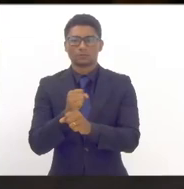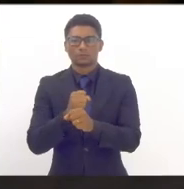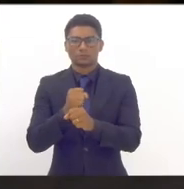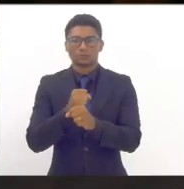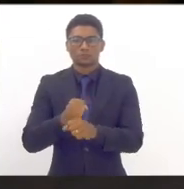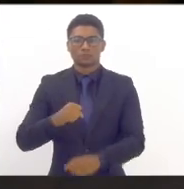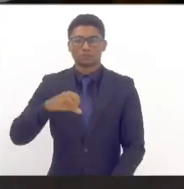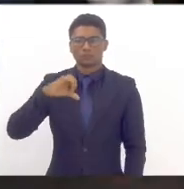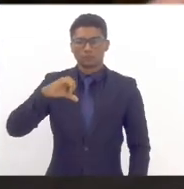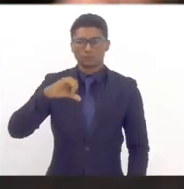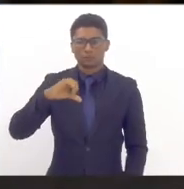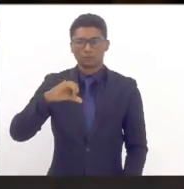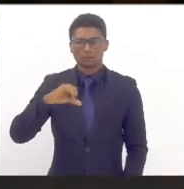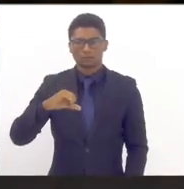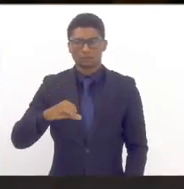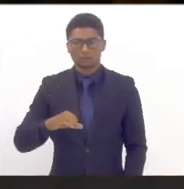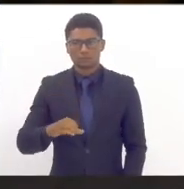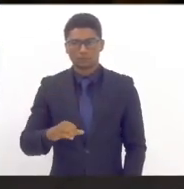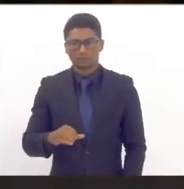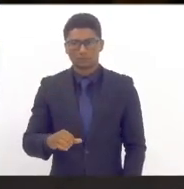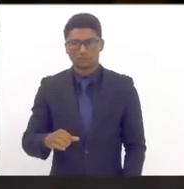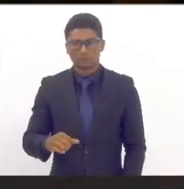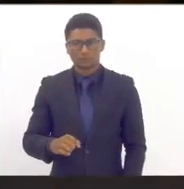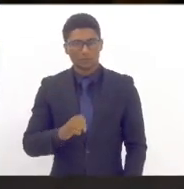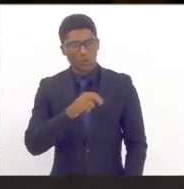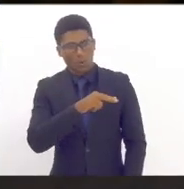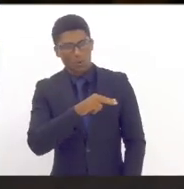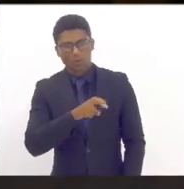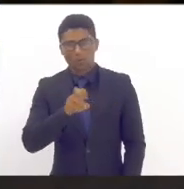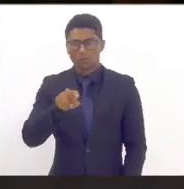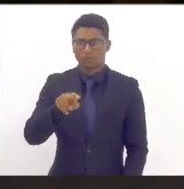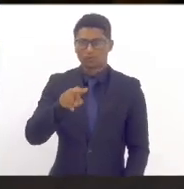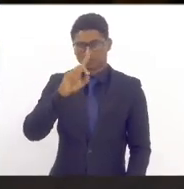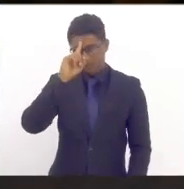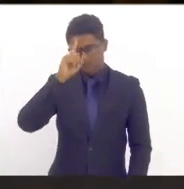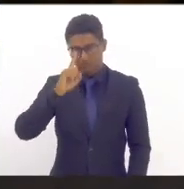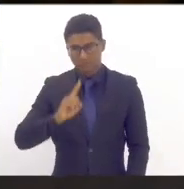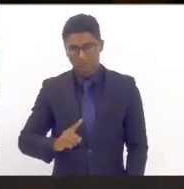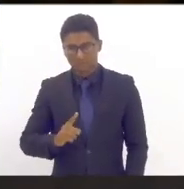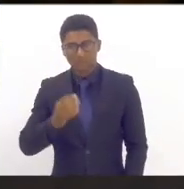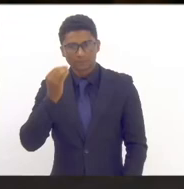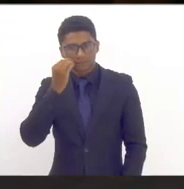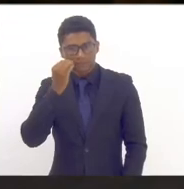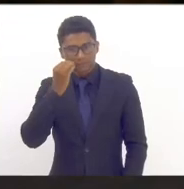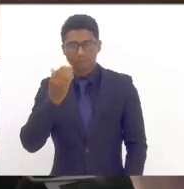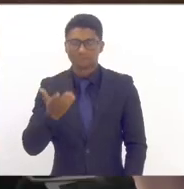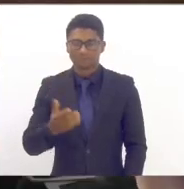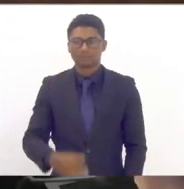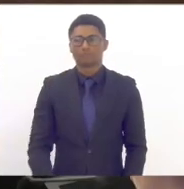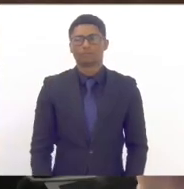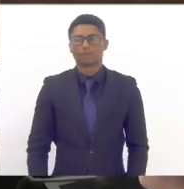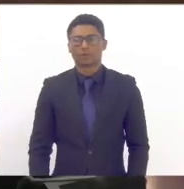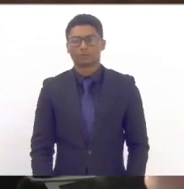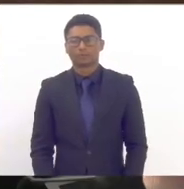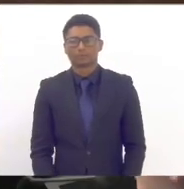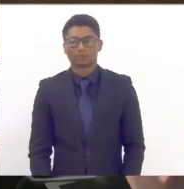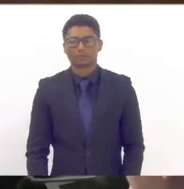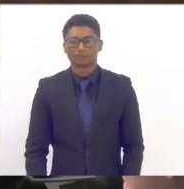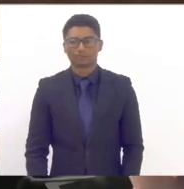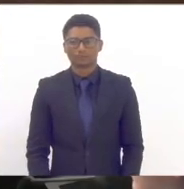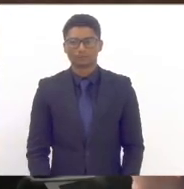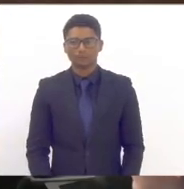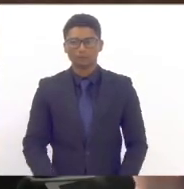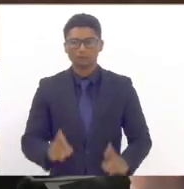últimos 9 anos. Eu não sei se eu olho para o Pedro, se eu olho para vocês. Tá? Vamos tentar os dois aqui. Uma das bases de